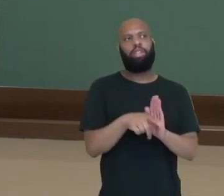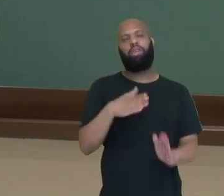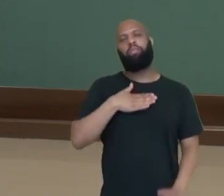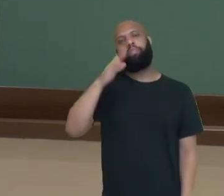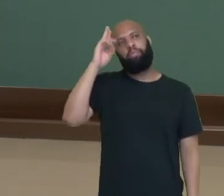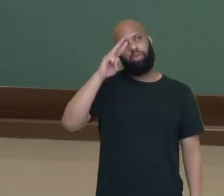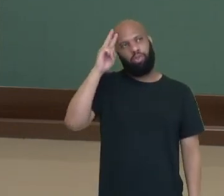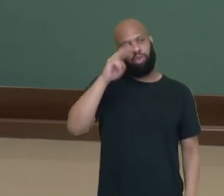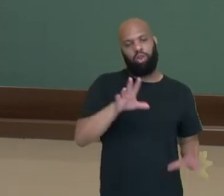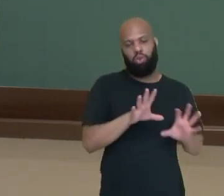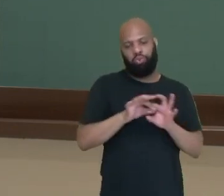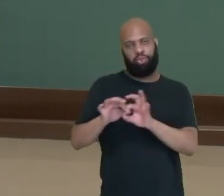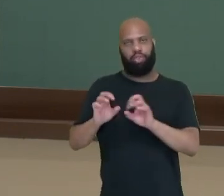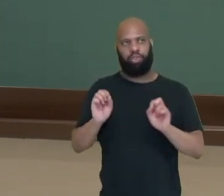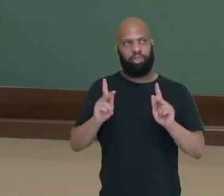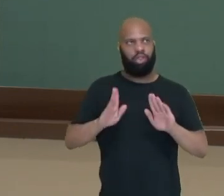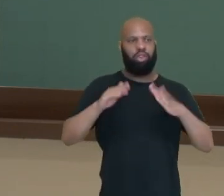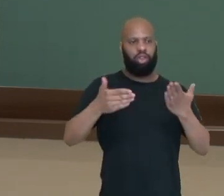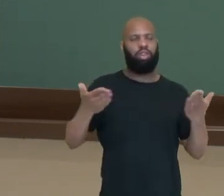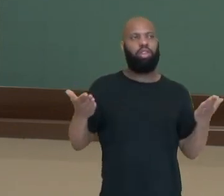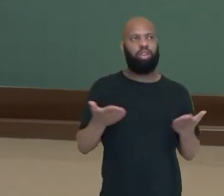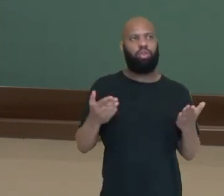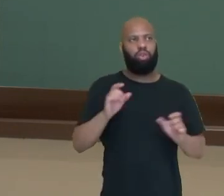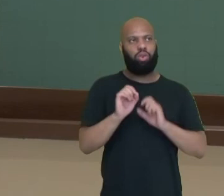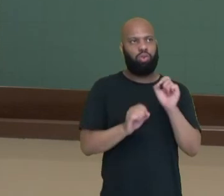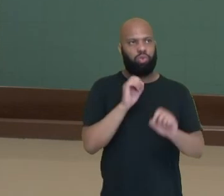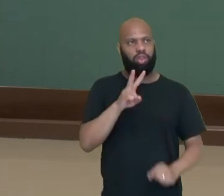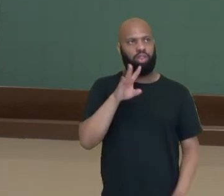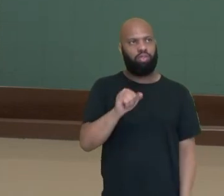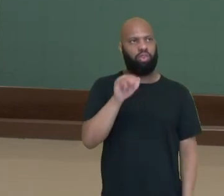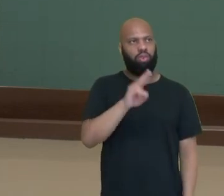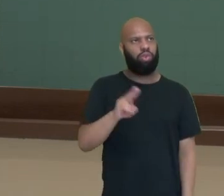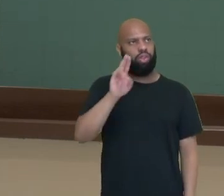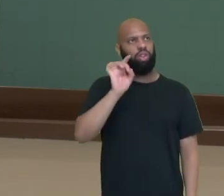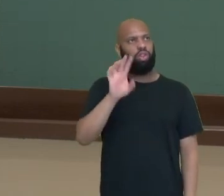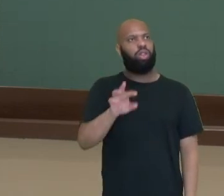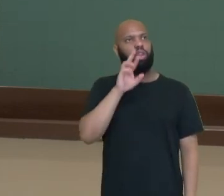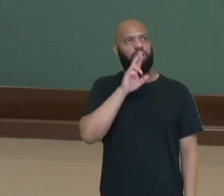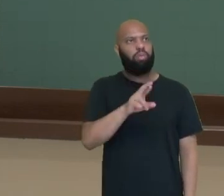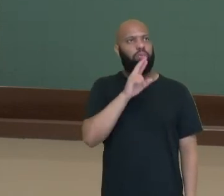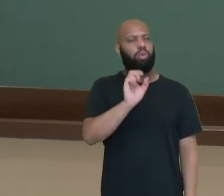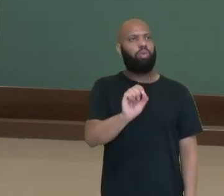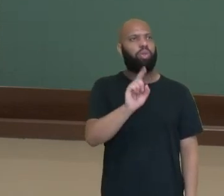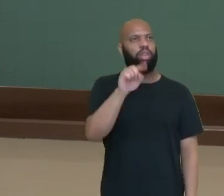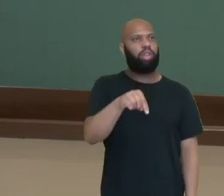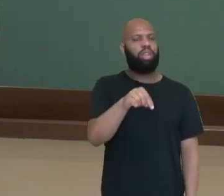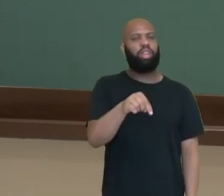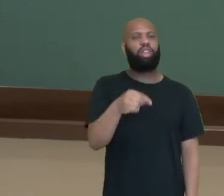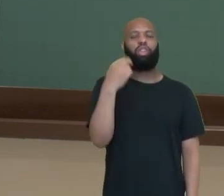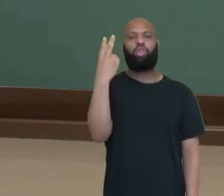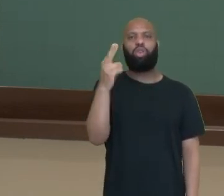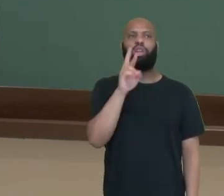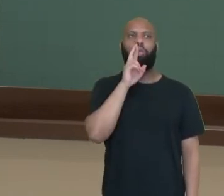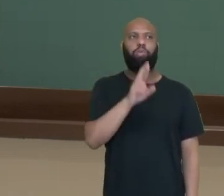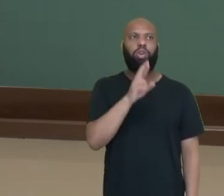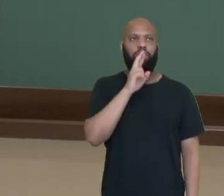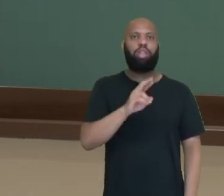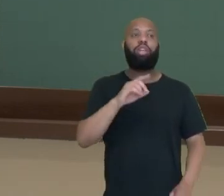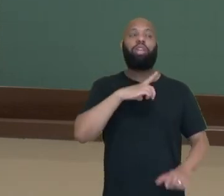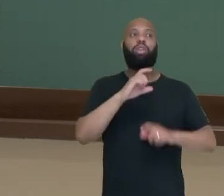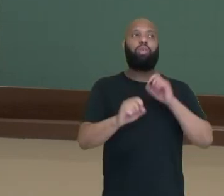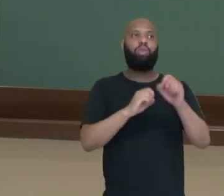para contextualização. Então, nesse caso, ficaríamos apenas com a resposta 2. Então, ele chega na